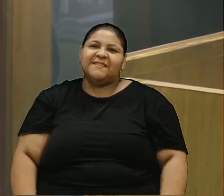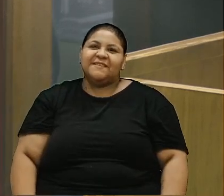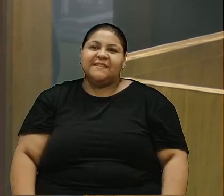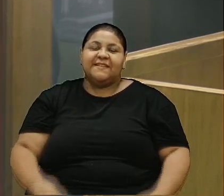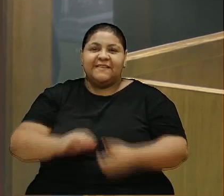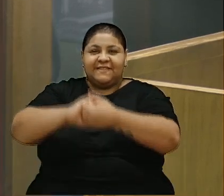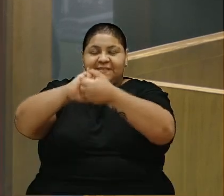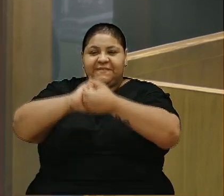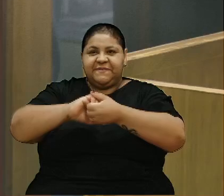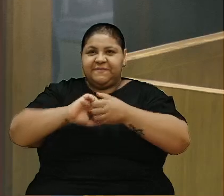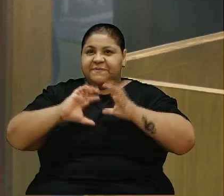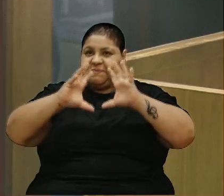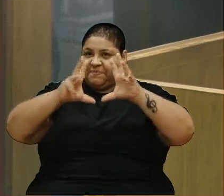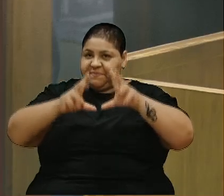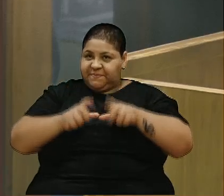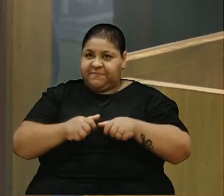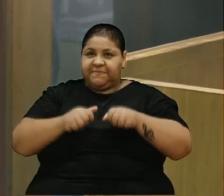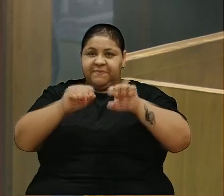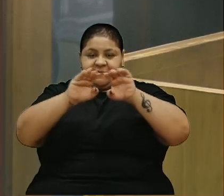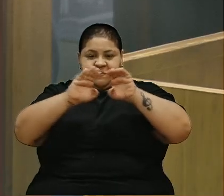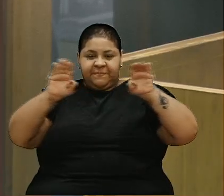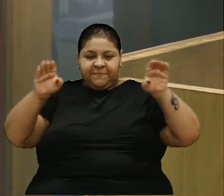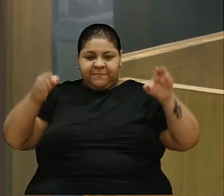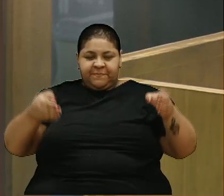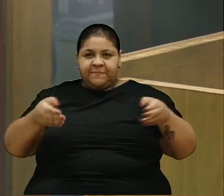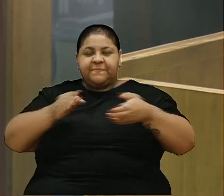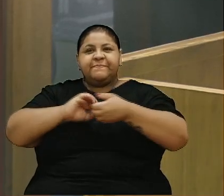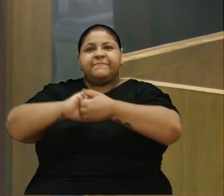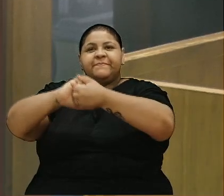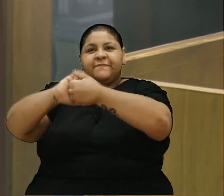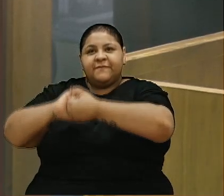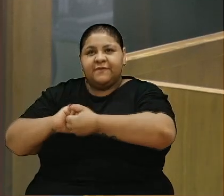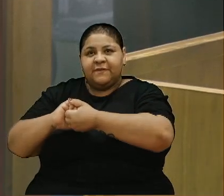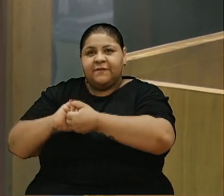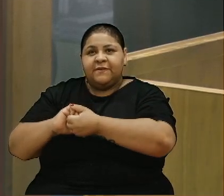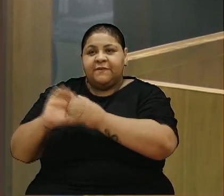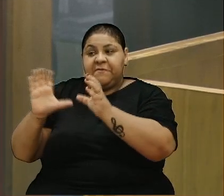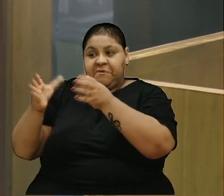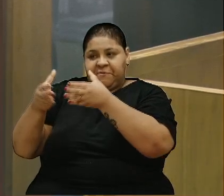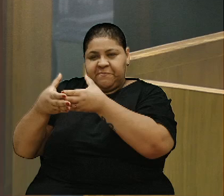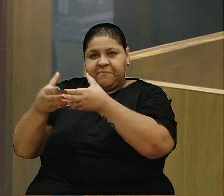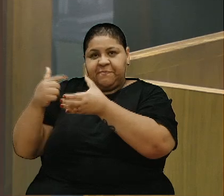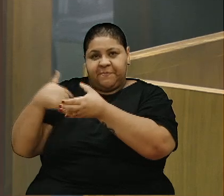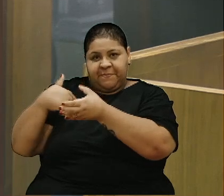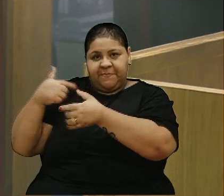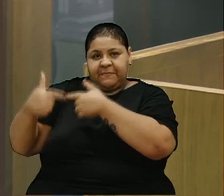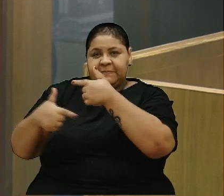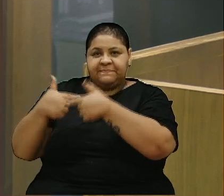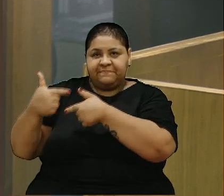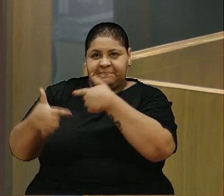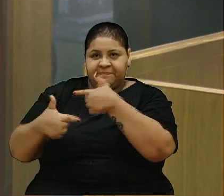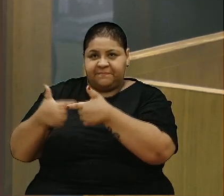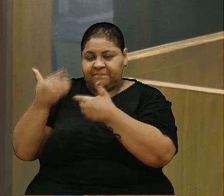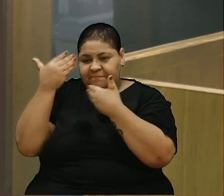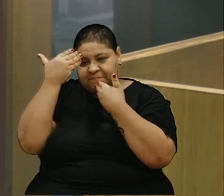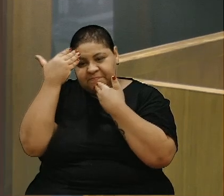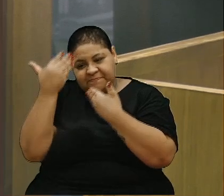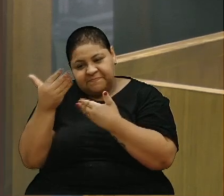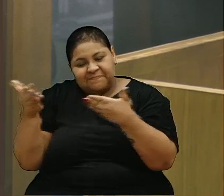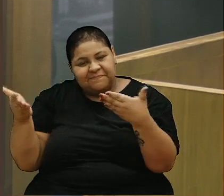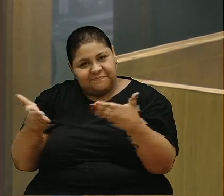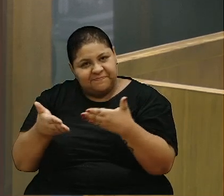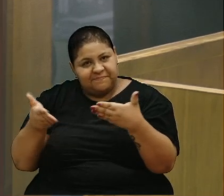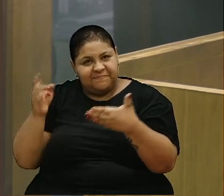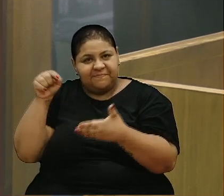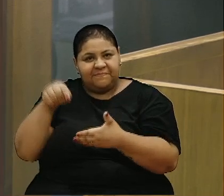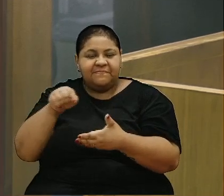Cumprimento toda a mesa. Cumprimento a minha equipe de trabalho. Obrigada por estarem